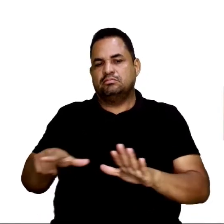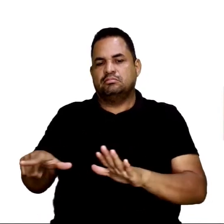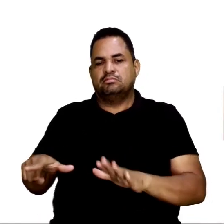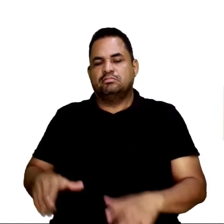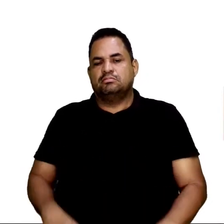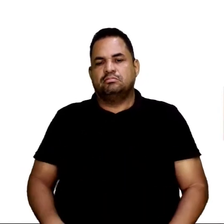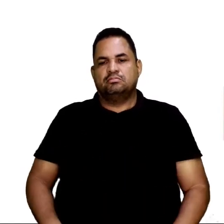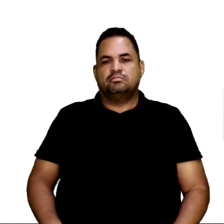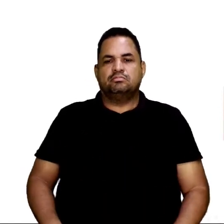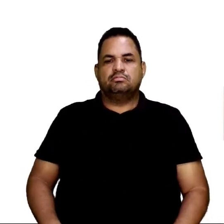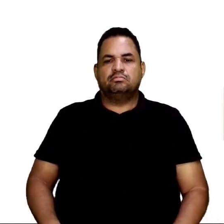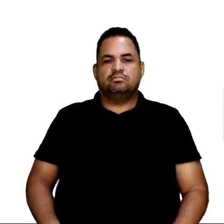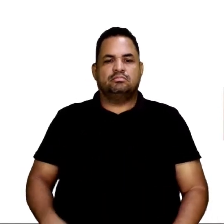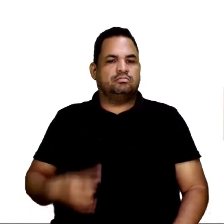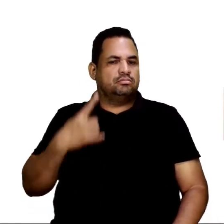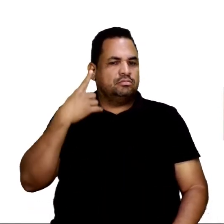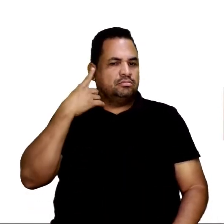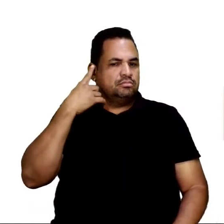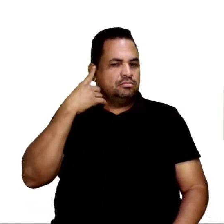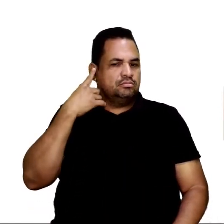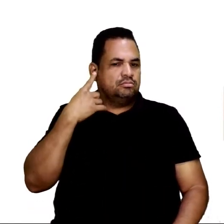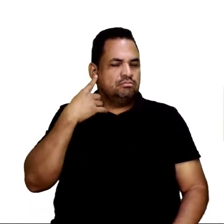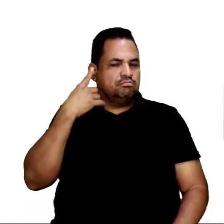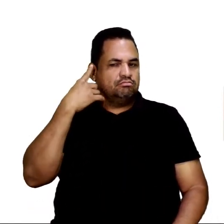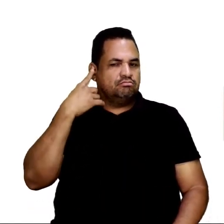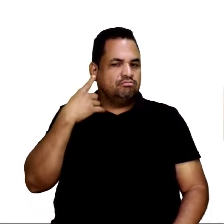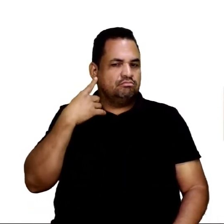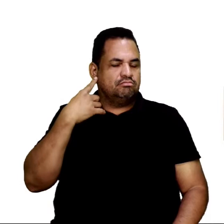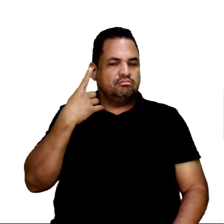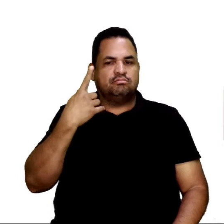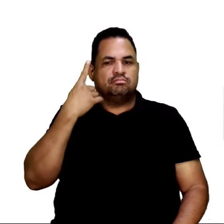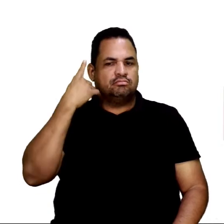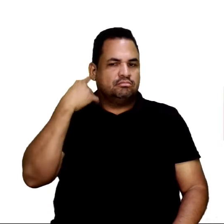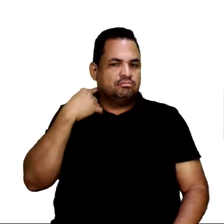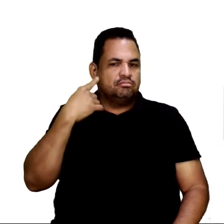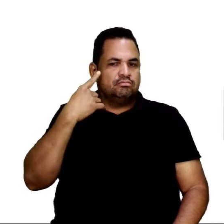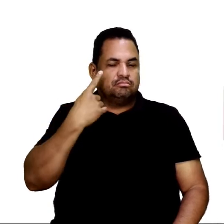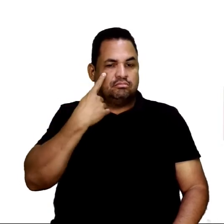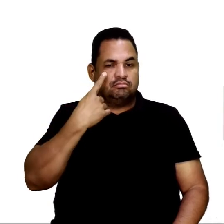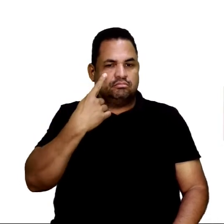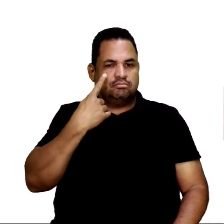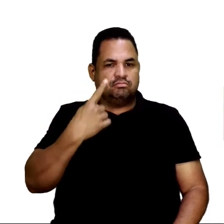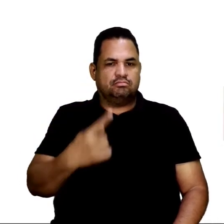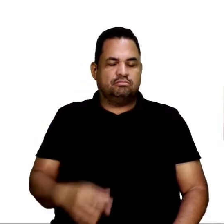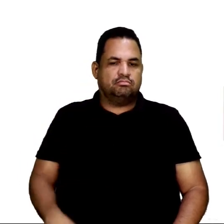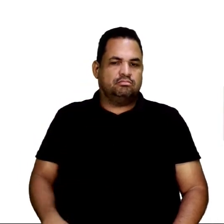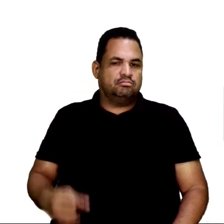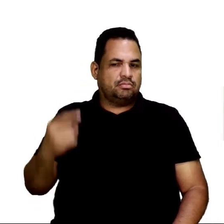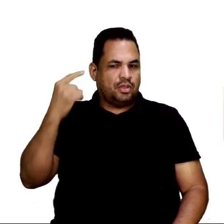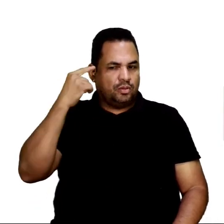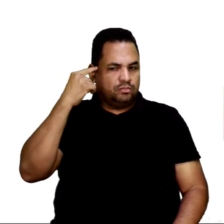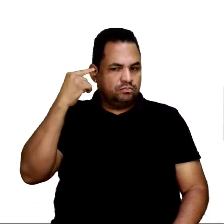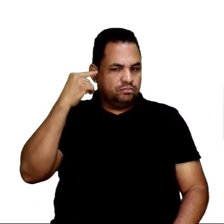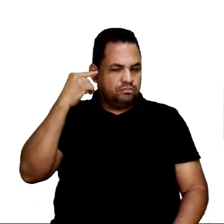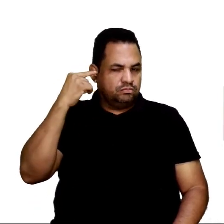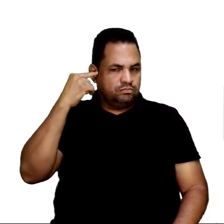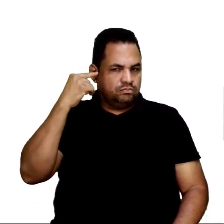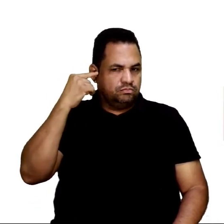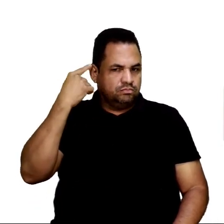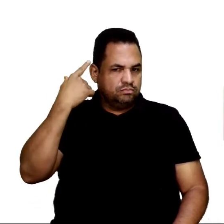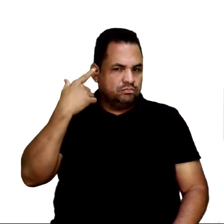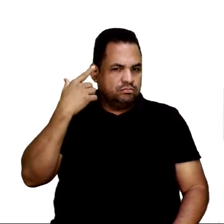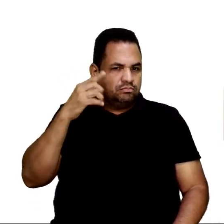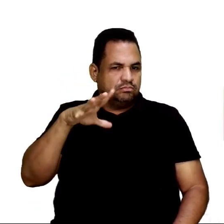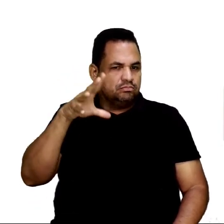um pavilhão auditivo já um pouco mais nítido, esse orifício ocular, né, fica meio